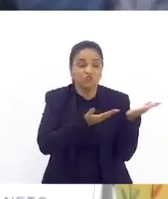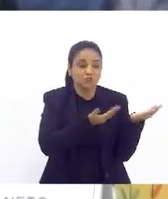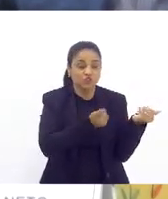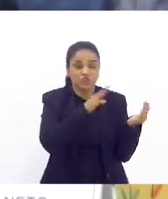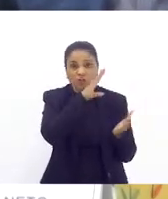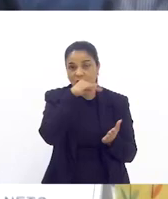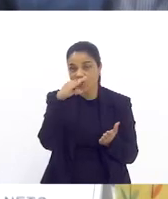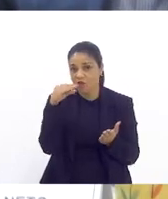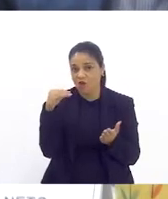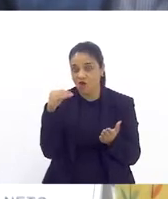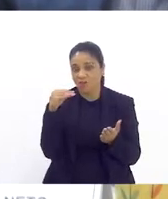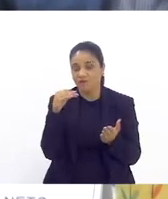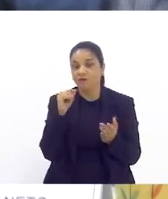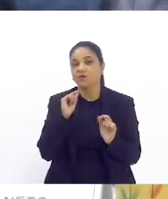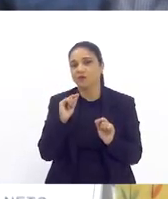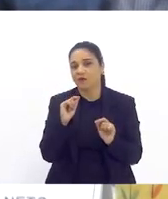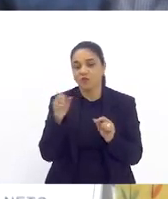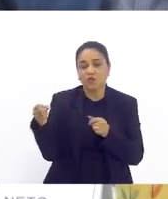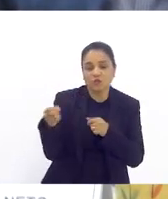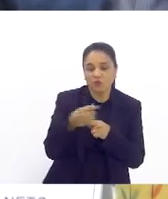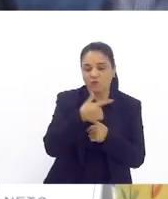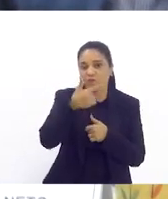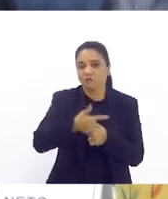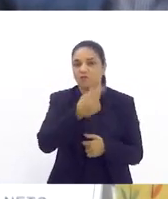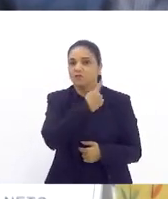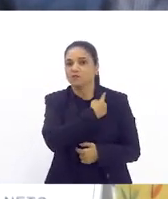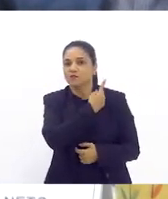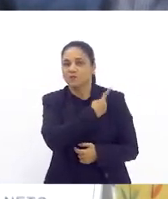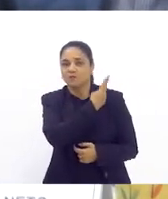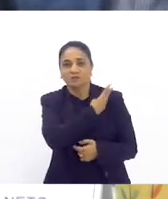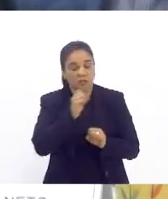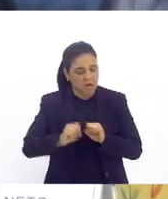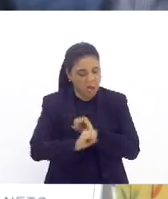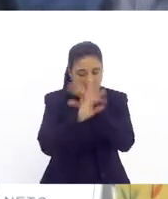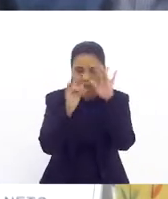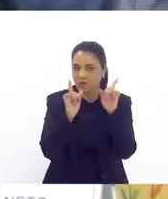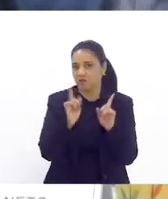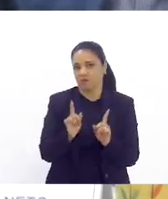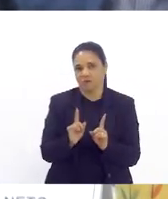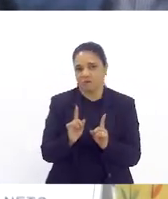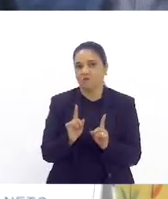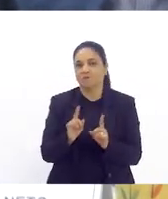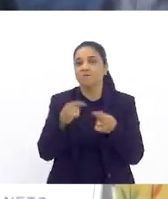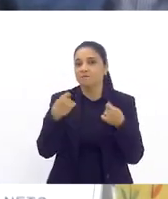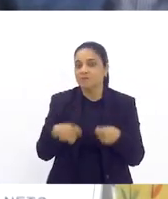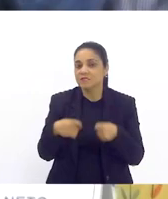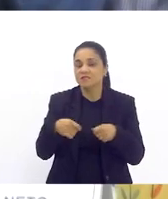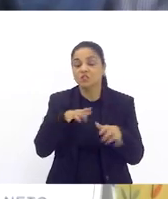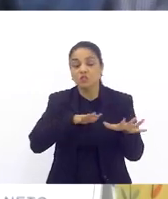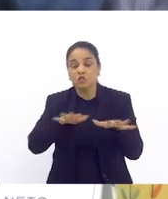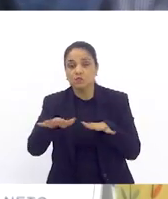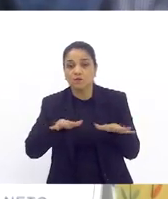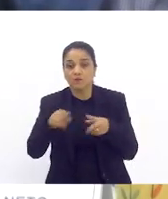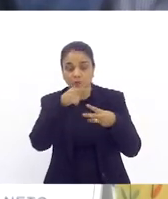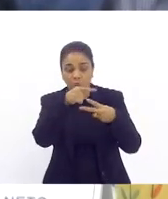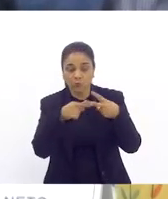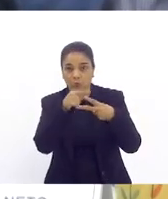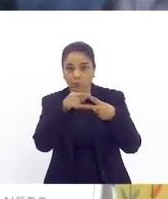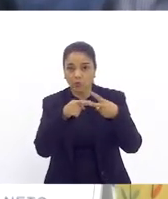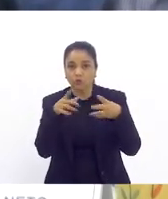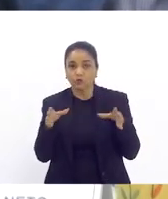e jovens a partir da implementação do novo ensino médio isso não está claro e nós dois movimentos de profissionais de educação